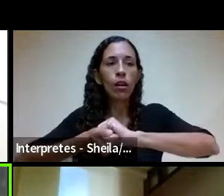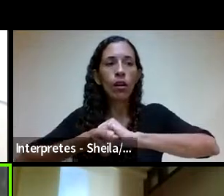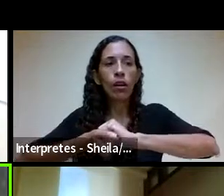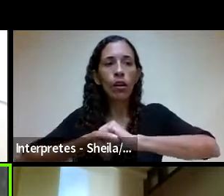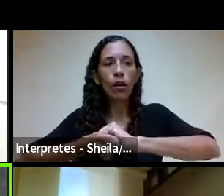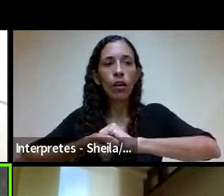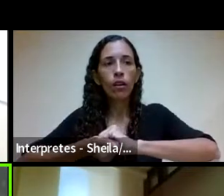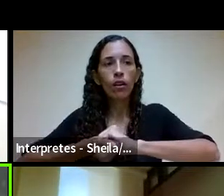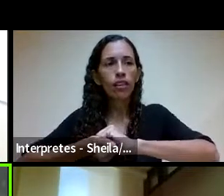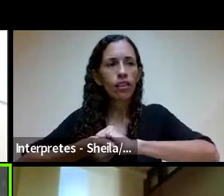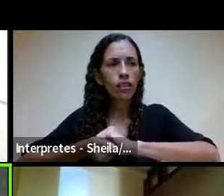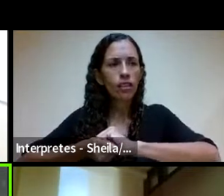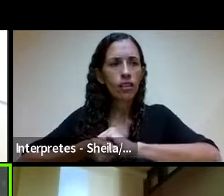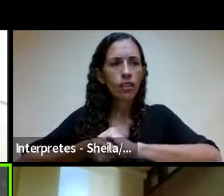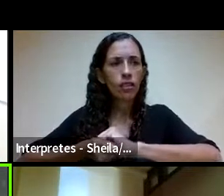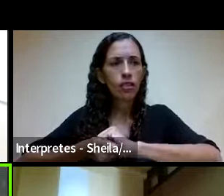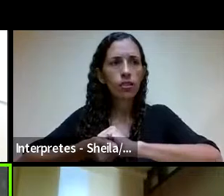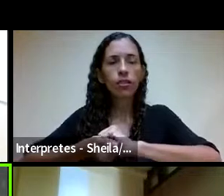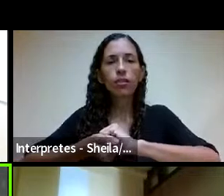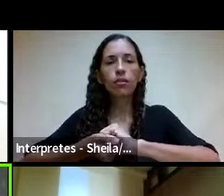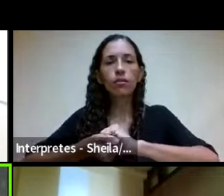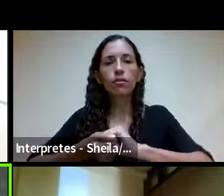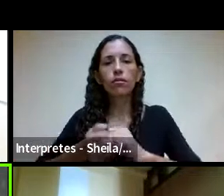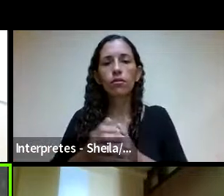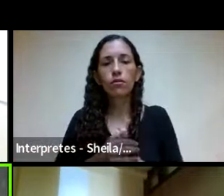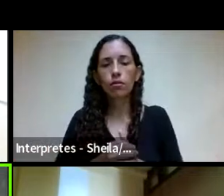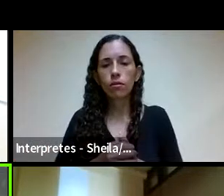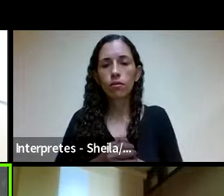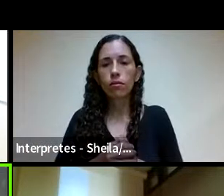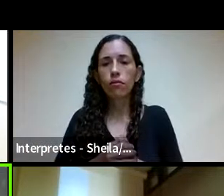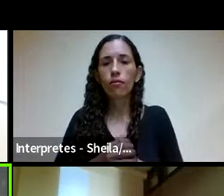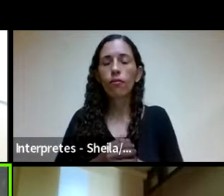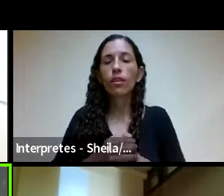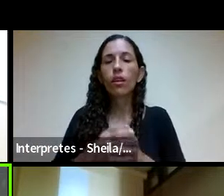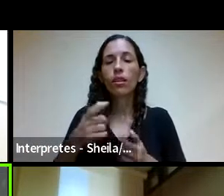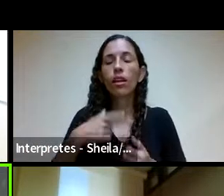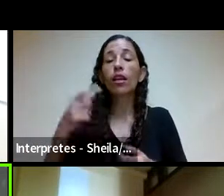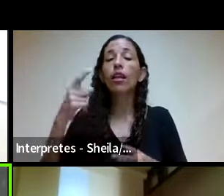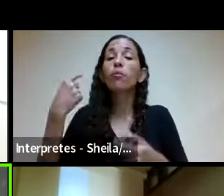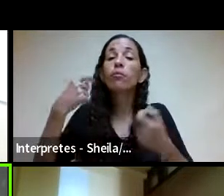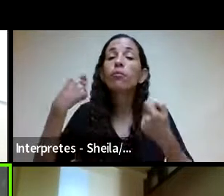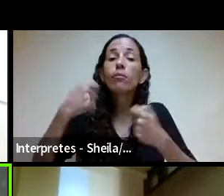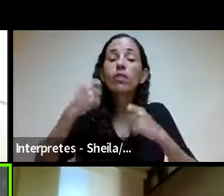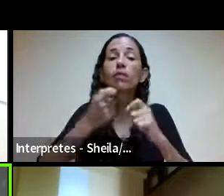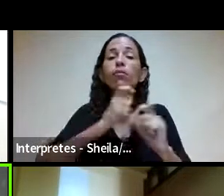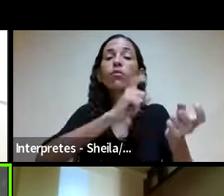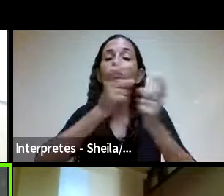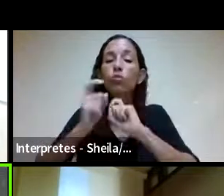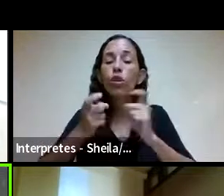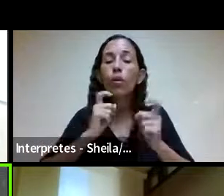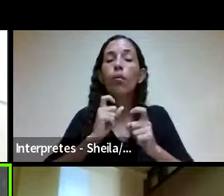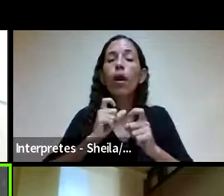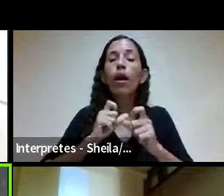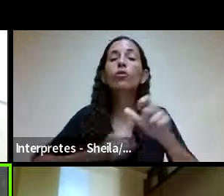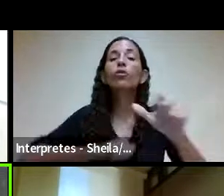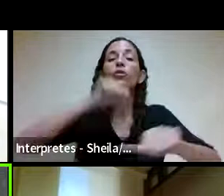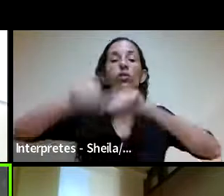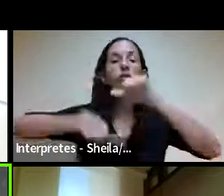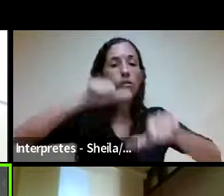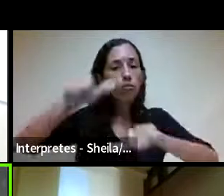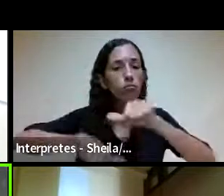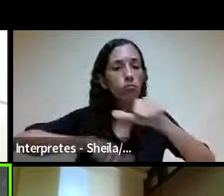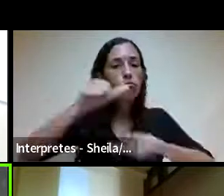ao processo eleitoral, por isso que temos aí todo um debate de atualização, que diz respeito justamente a essa